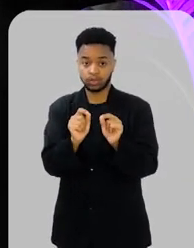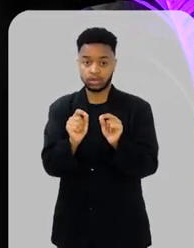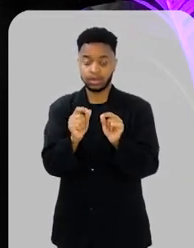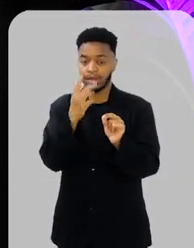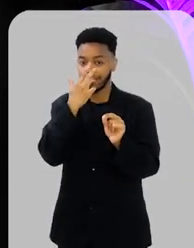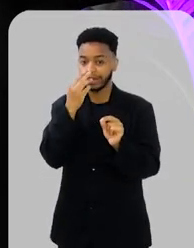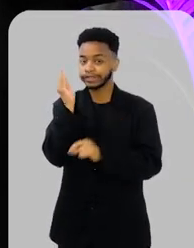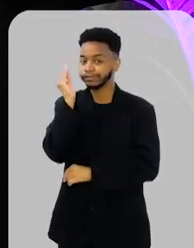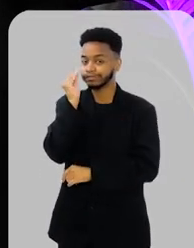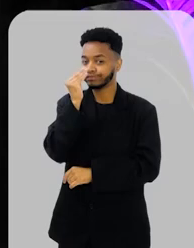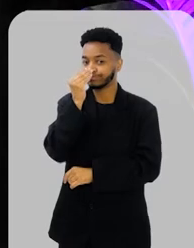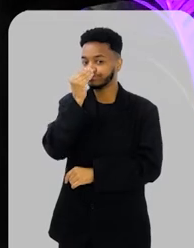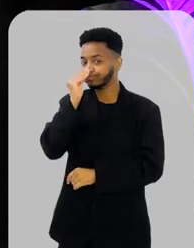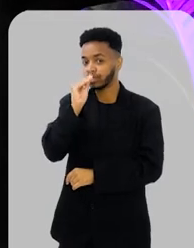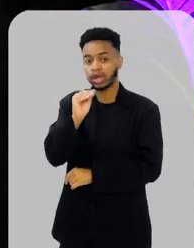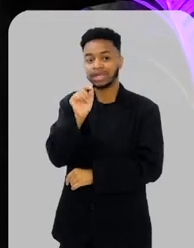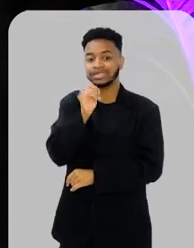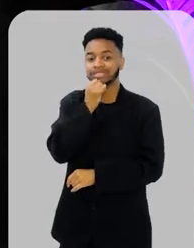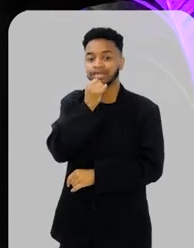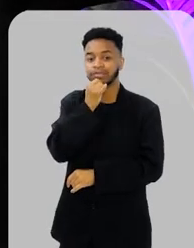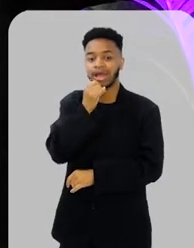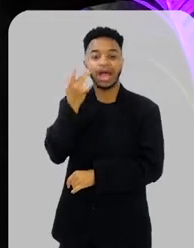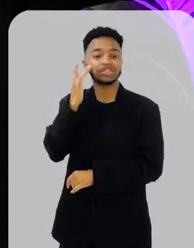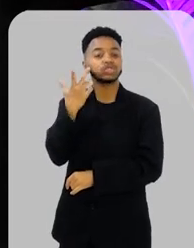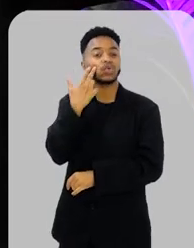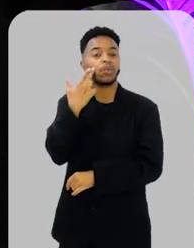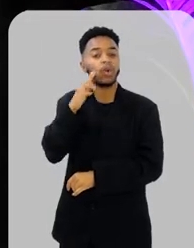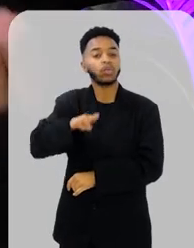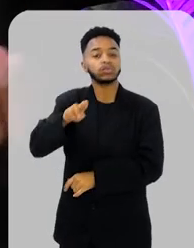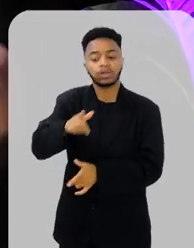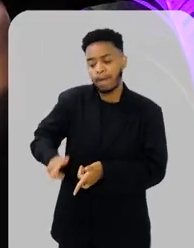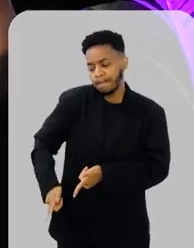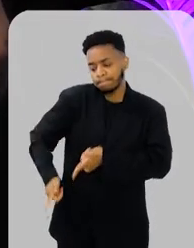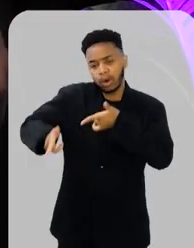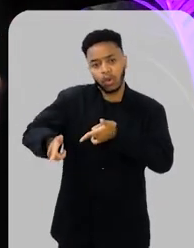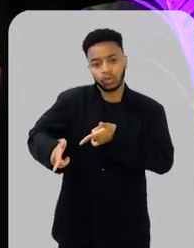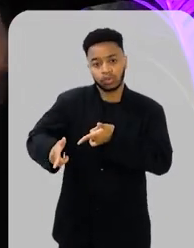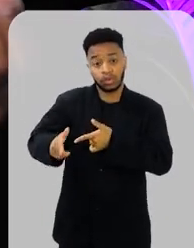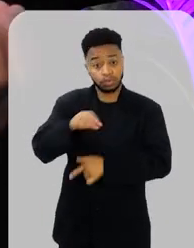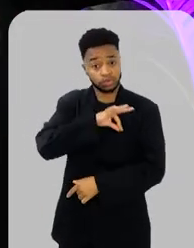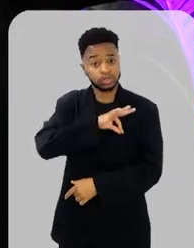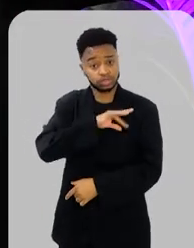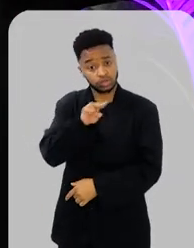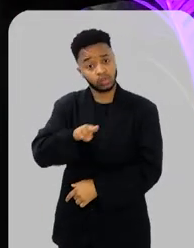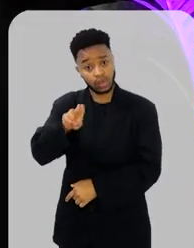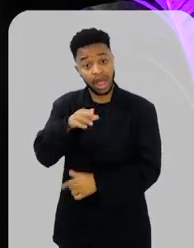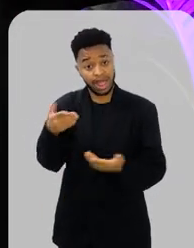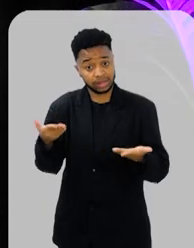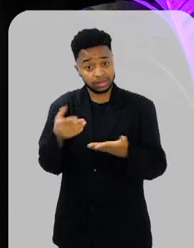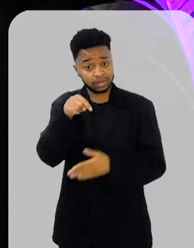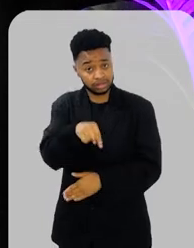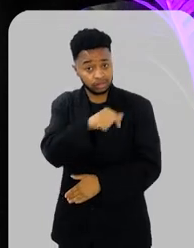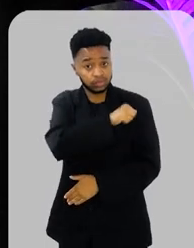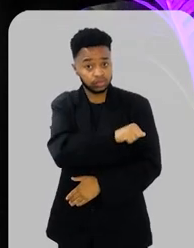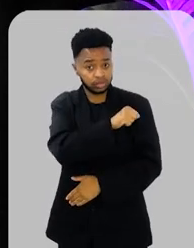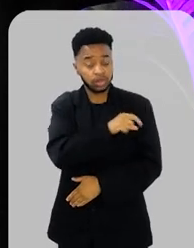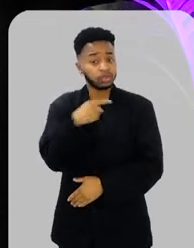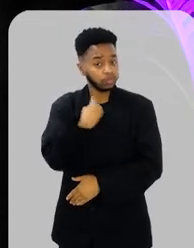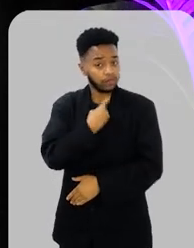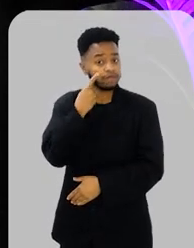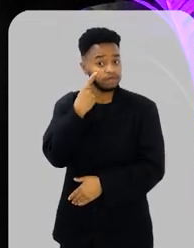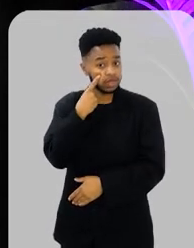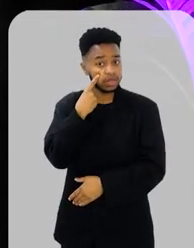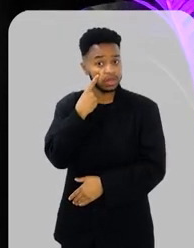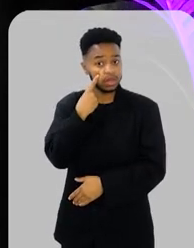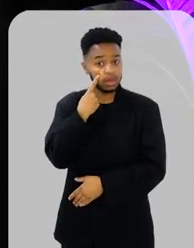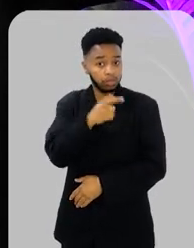muito uma vulgarização da utilização de fuzis, por exemplo, na mão da PM. Hoje, você anda nas ruas do Rio de Janeiro, é comum ver